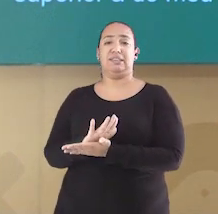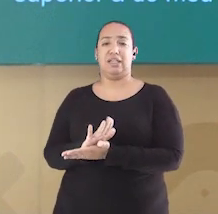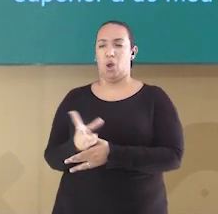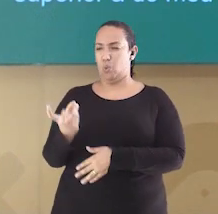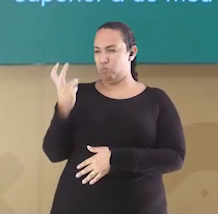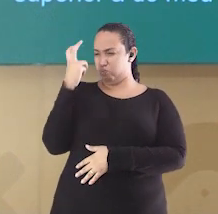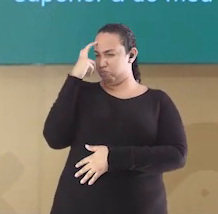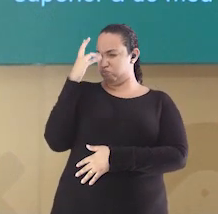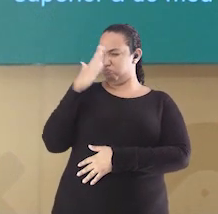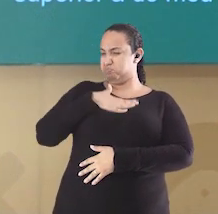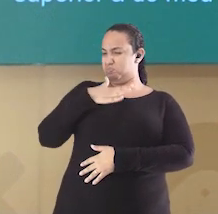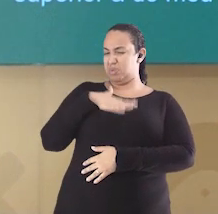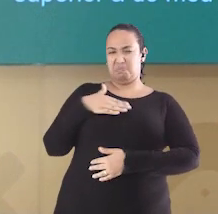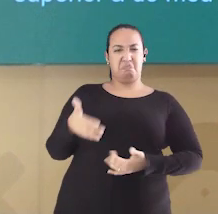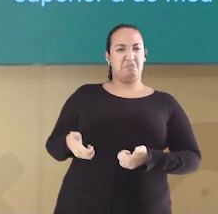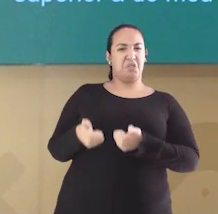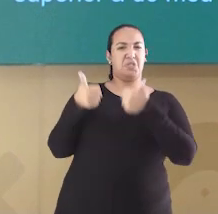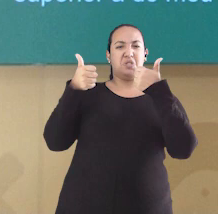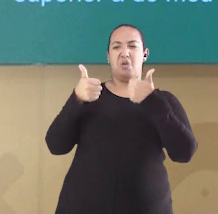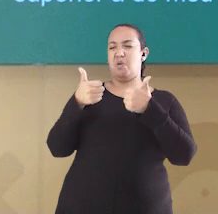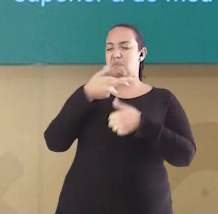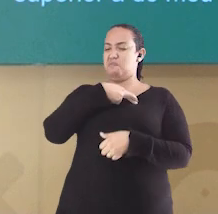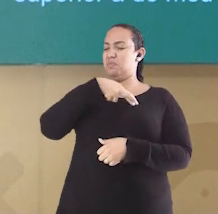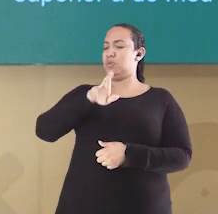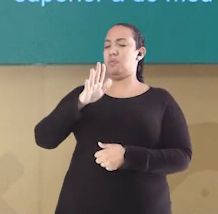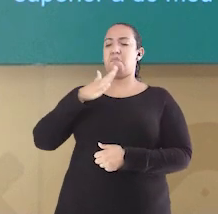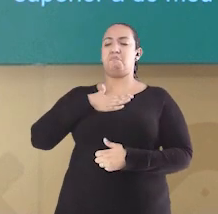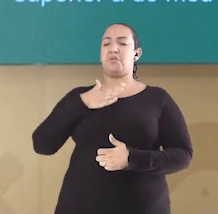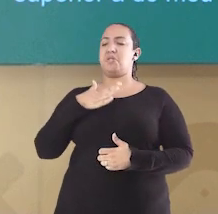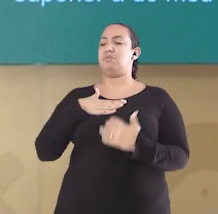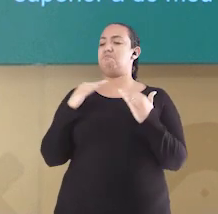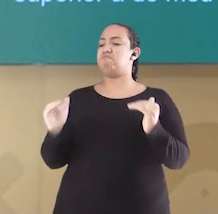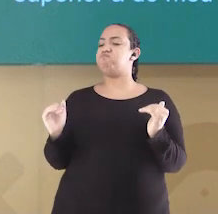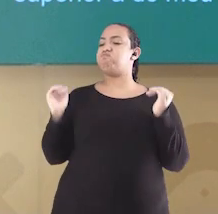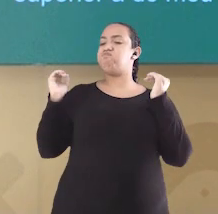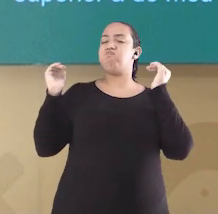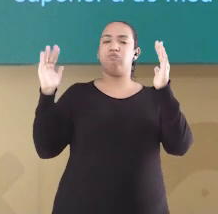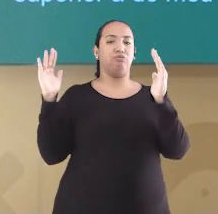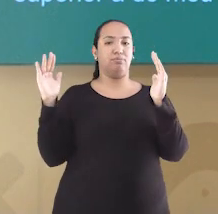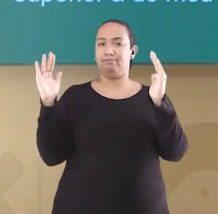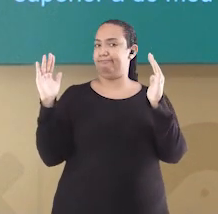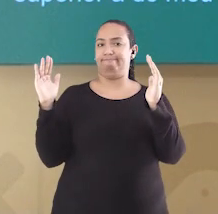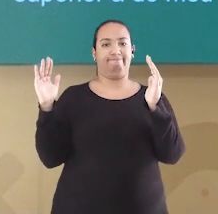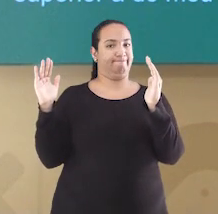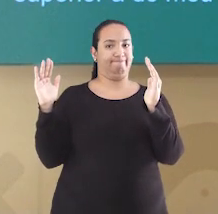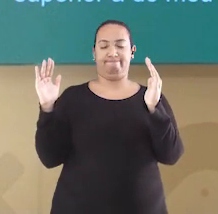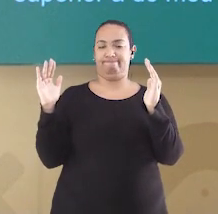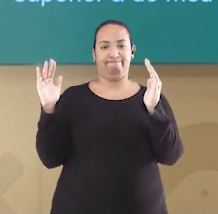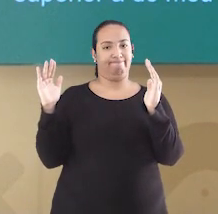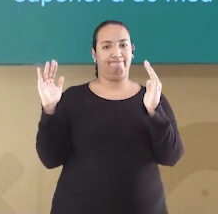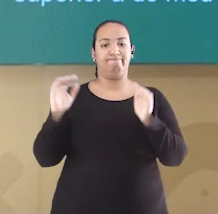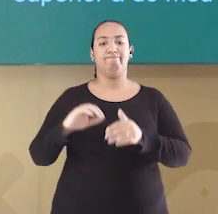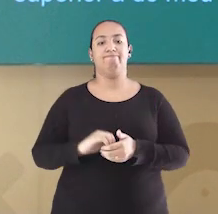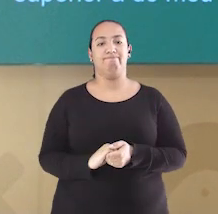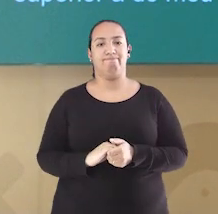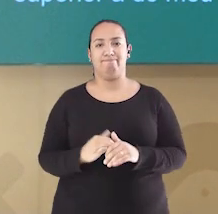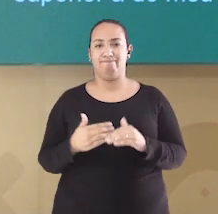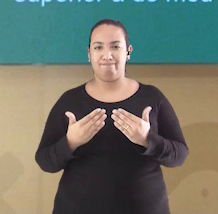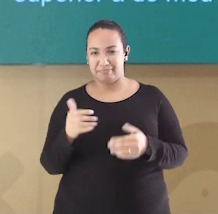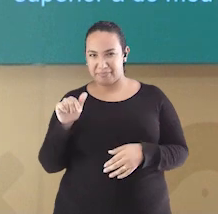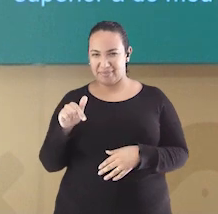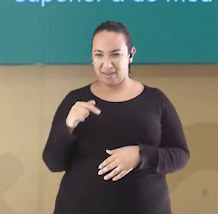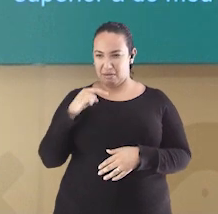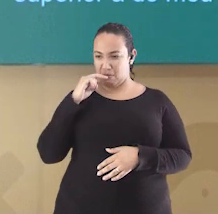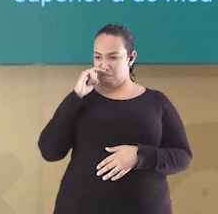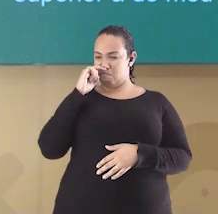minha cultura ou a minha espiritualidade fosse superior à do meu próximo. Essas formas de